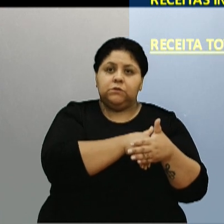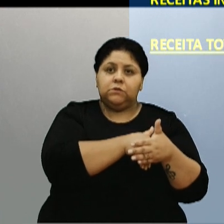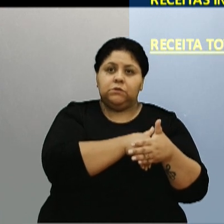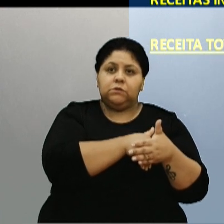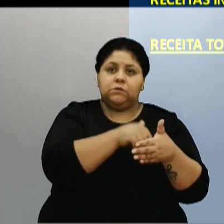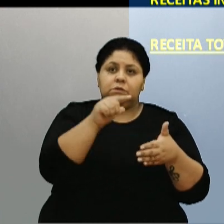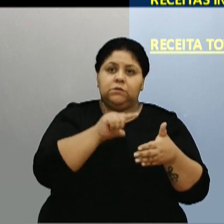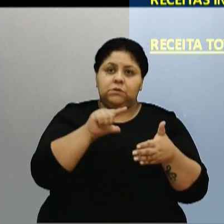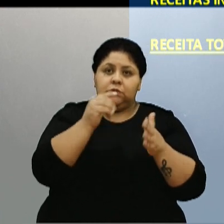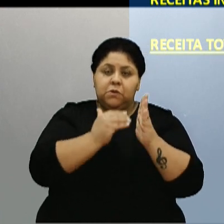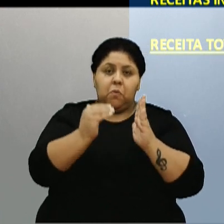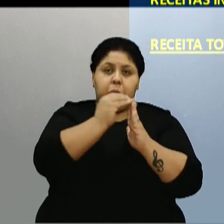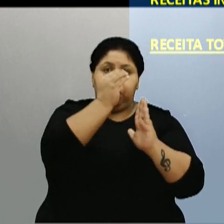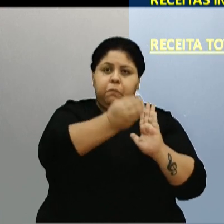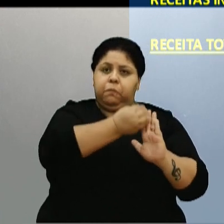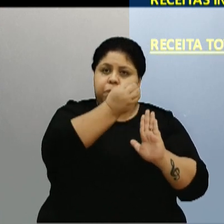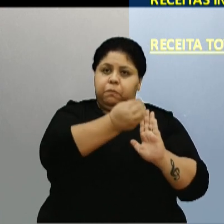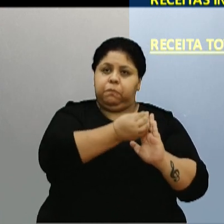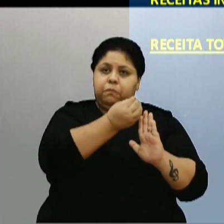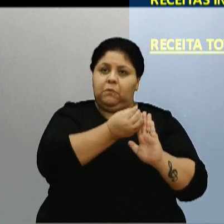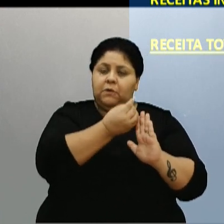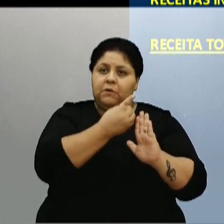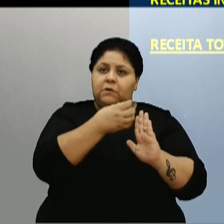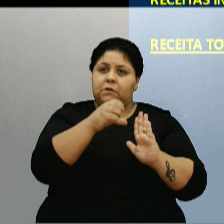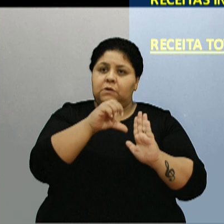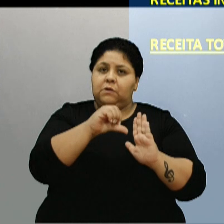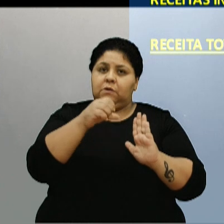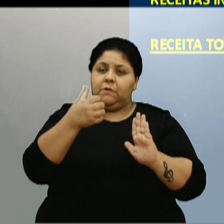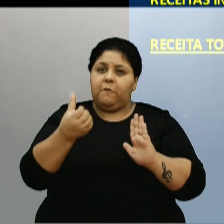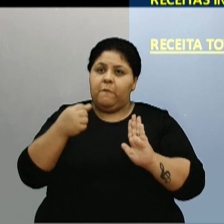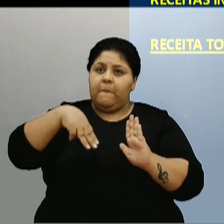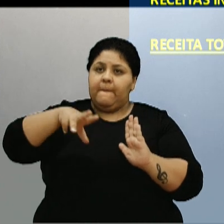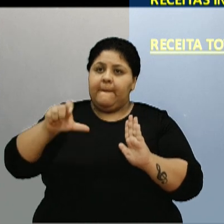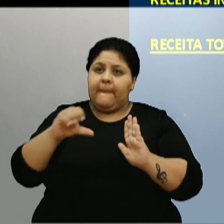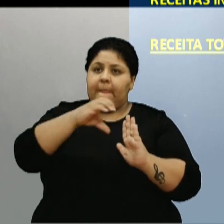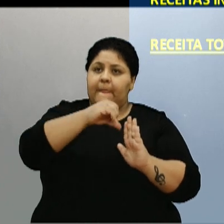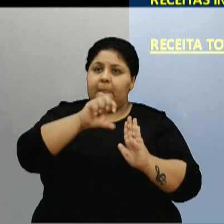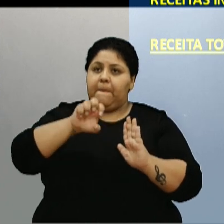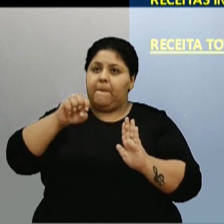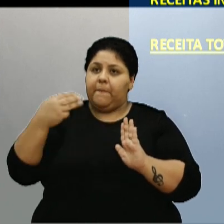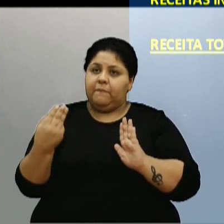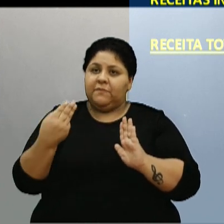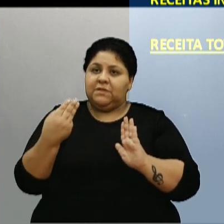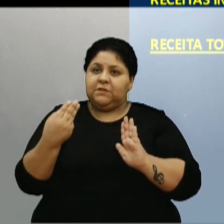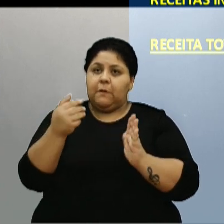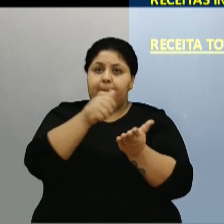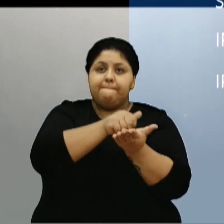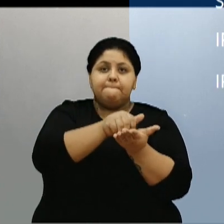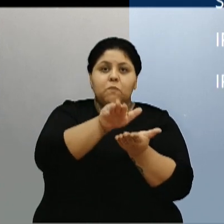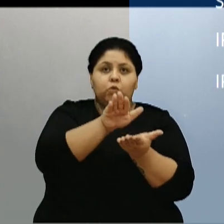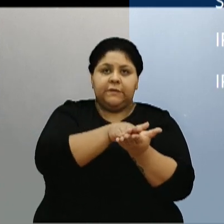temos o superávit orçamentário na monta de 196 milhões 953.